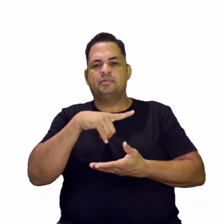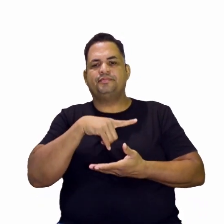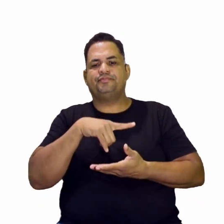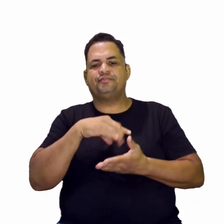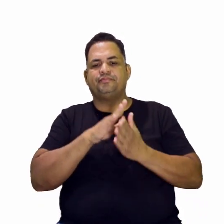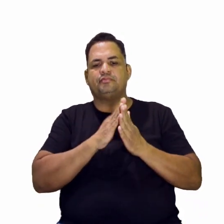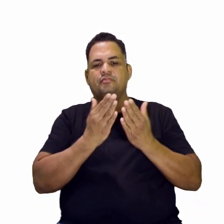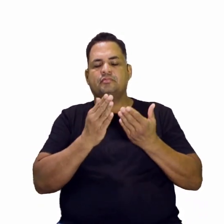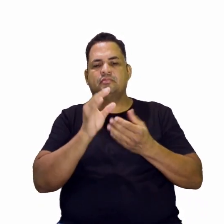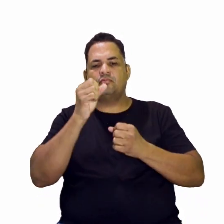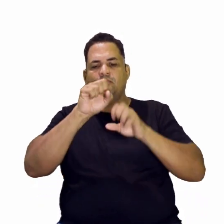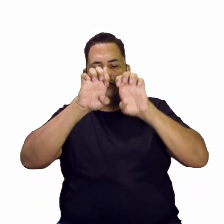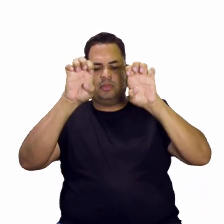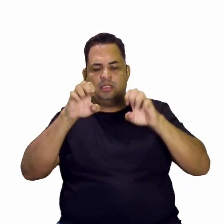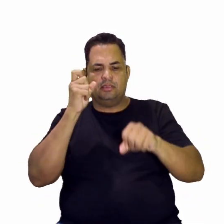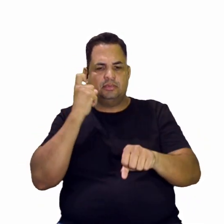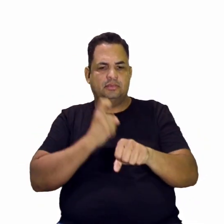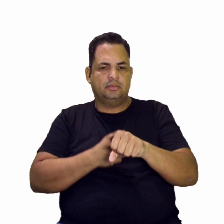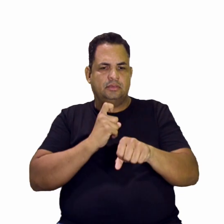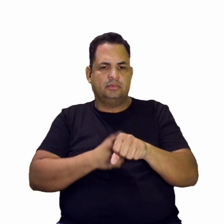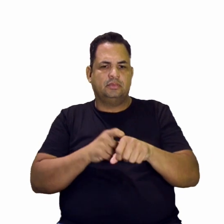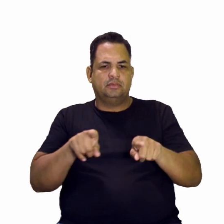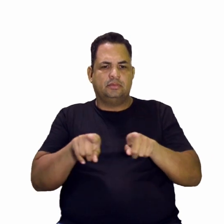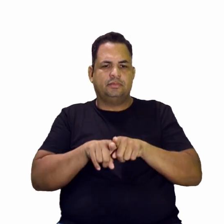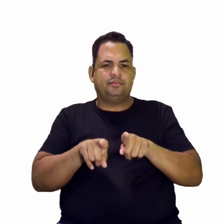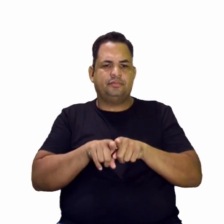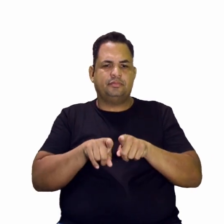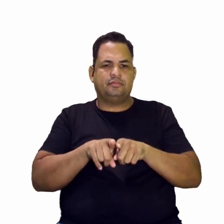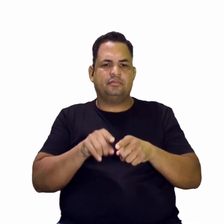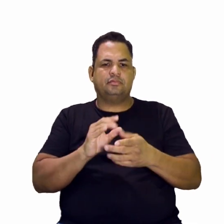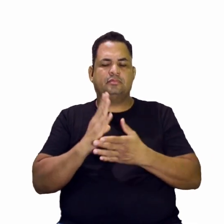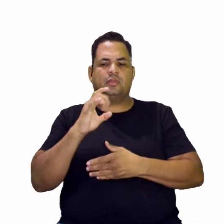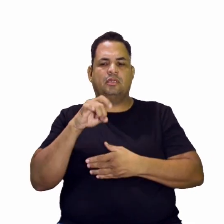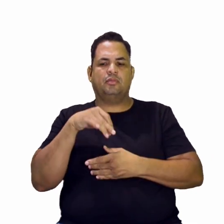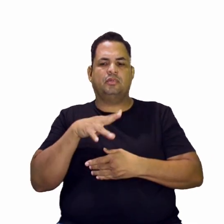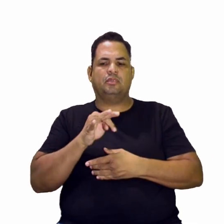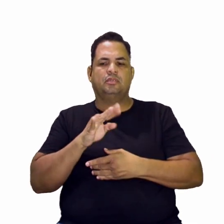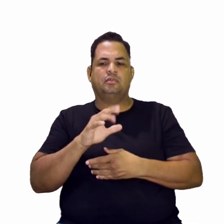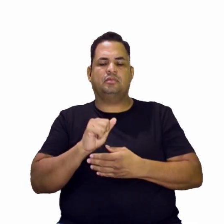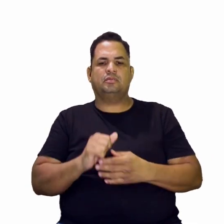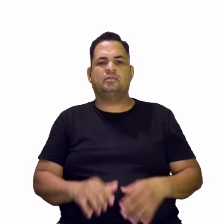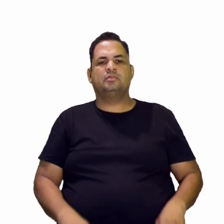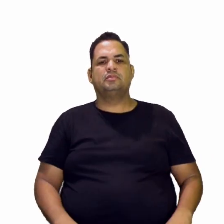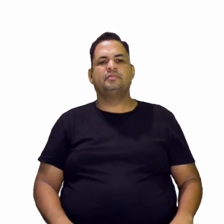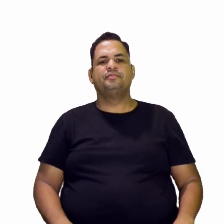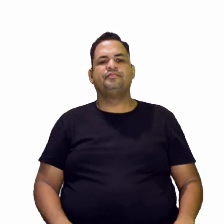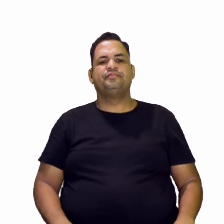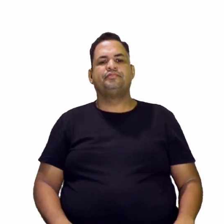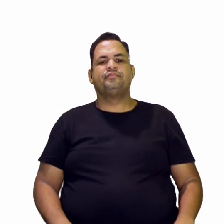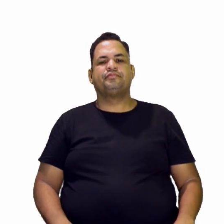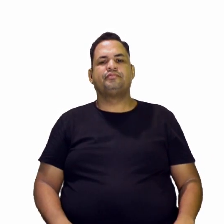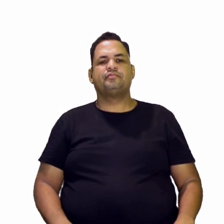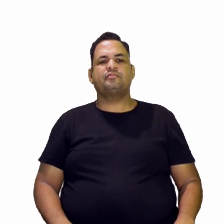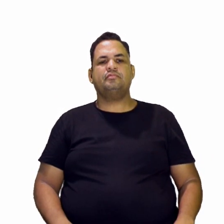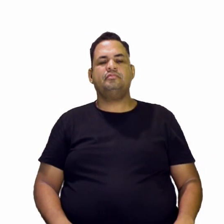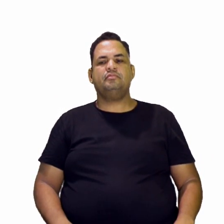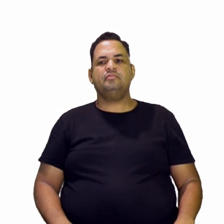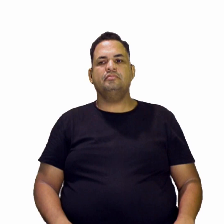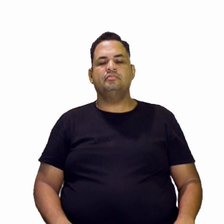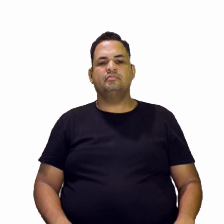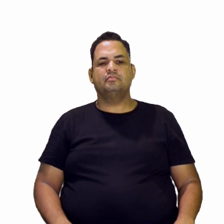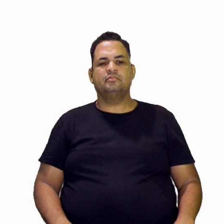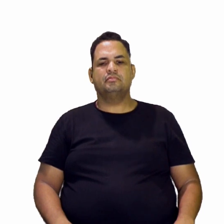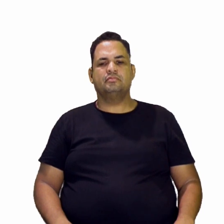essa estrutura mais rígida também, tá? De carbonato. Vamos lá? Então, para conhecer mais outros